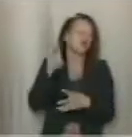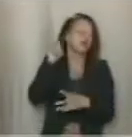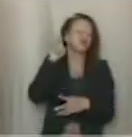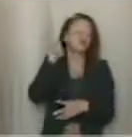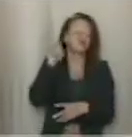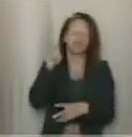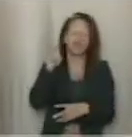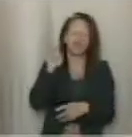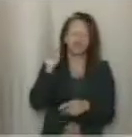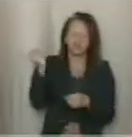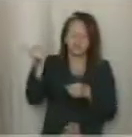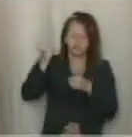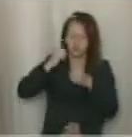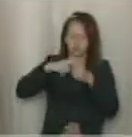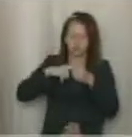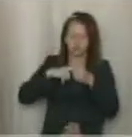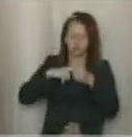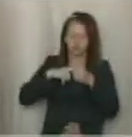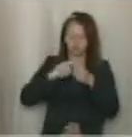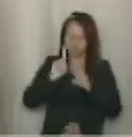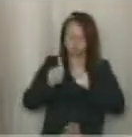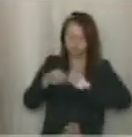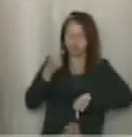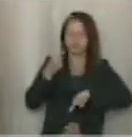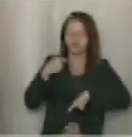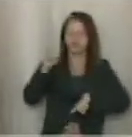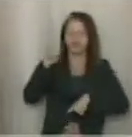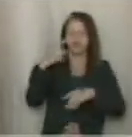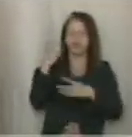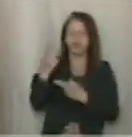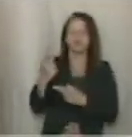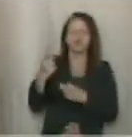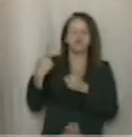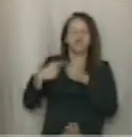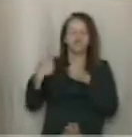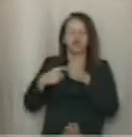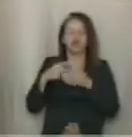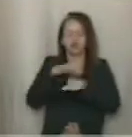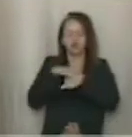não voltou para trás, como diz lá no meu interior, conversou com as